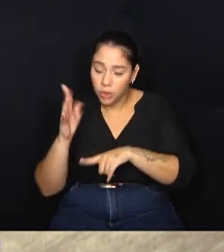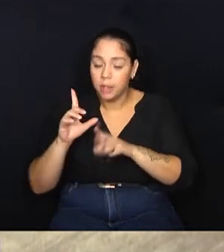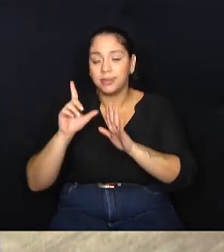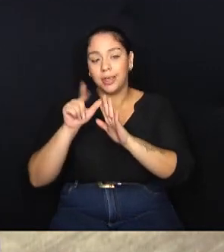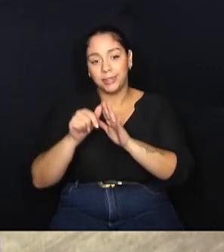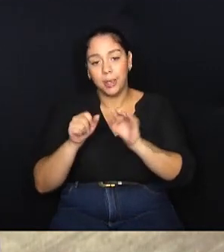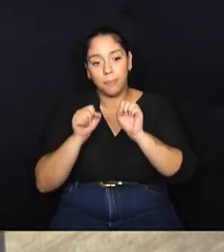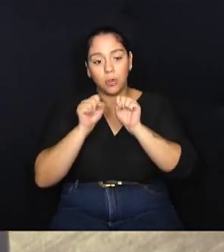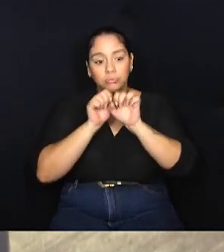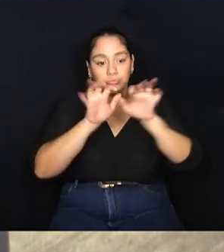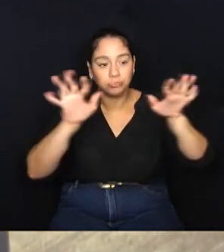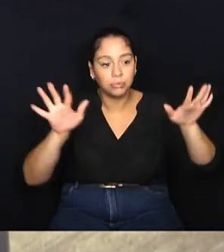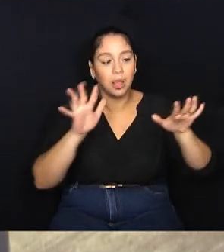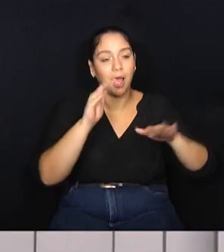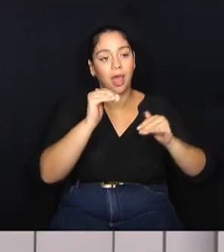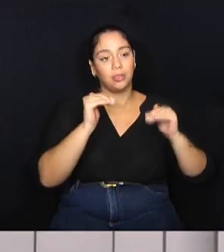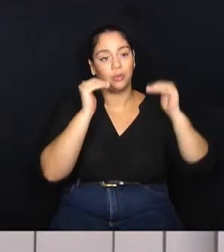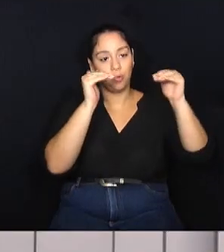toda a sociedade.